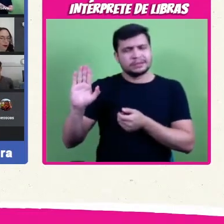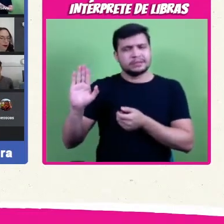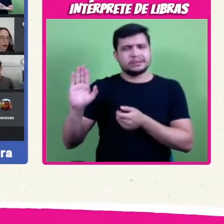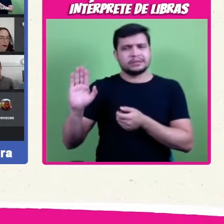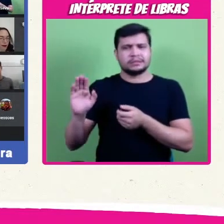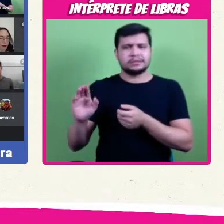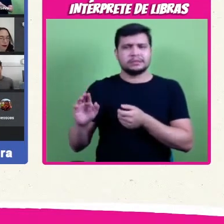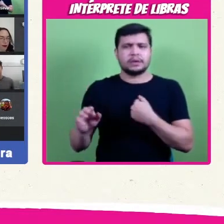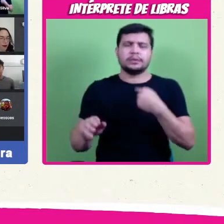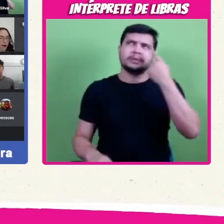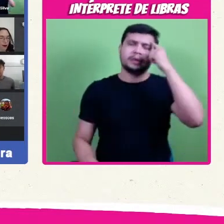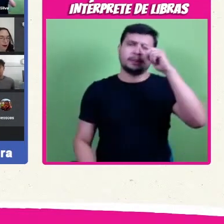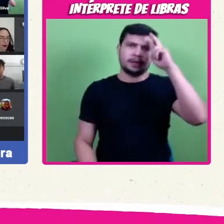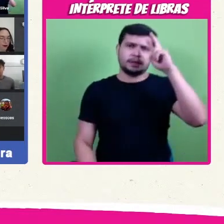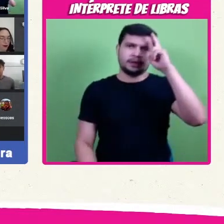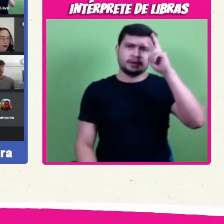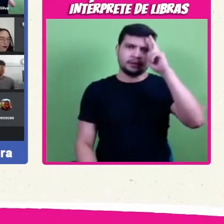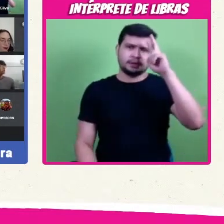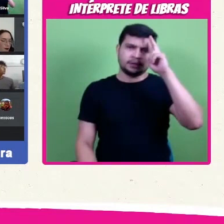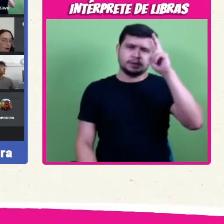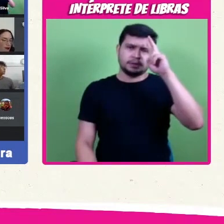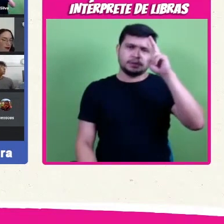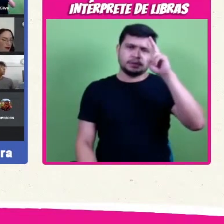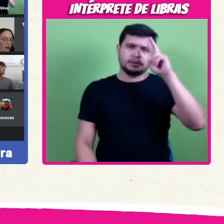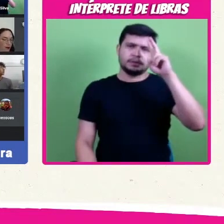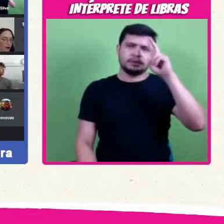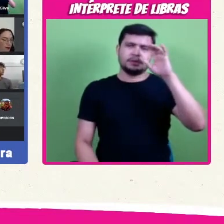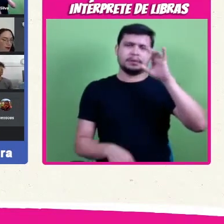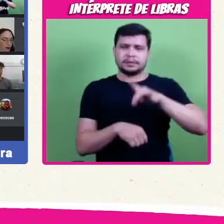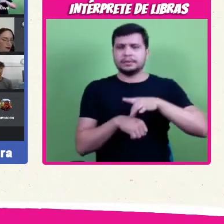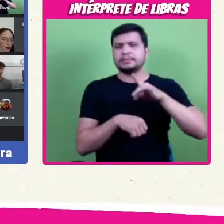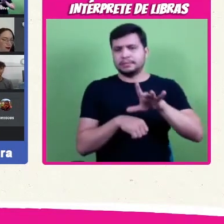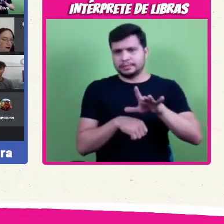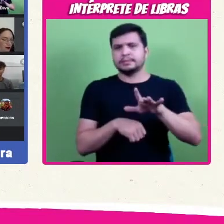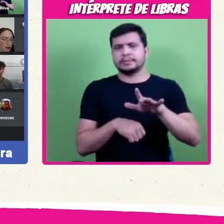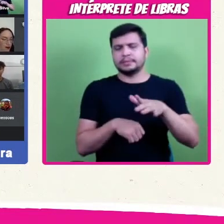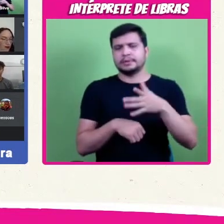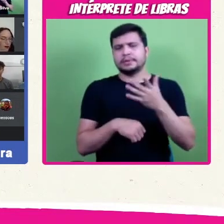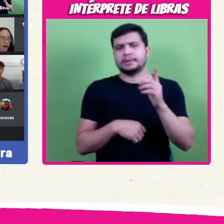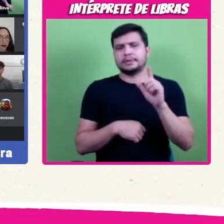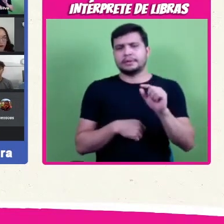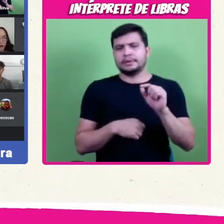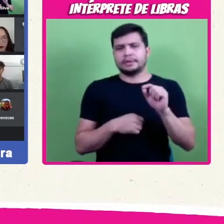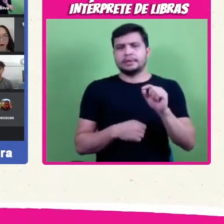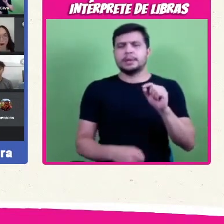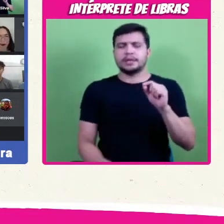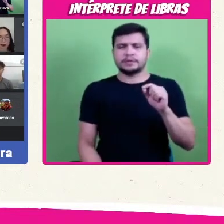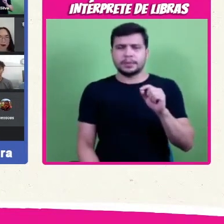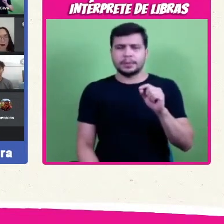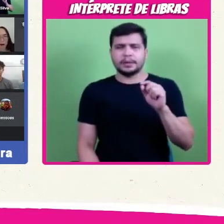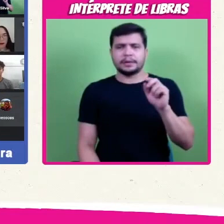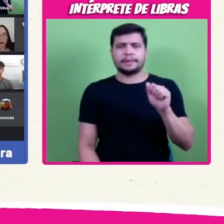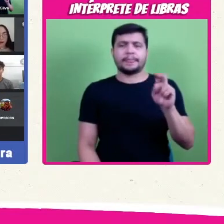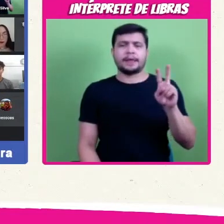Lembrei por conta do título do primeiro, Depois da Tempestade. Esse é A Vida Depois. Traz